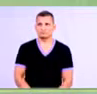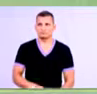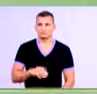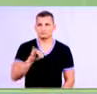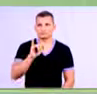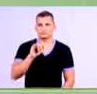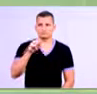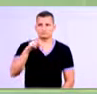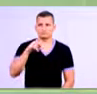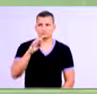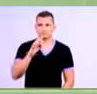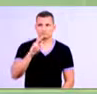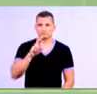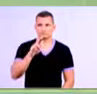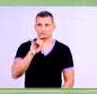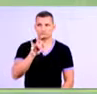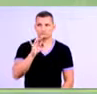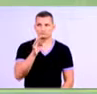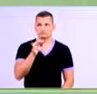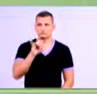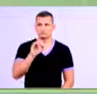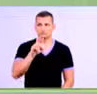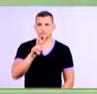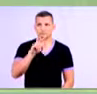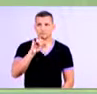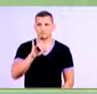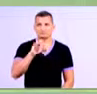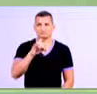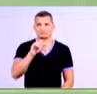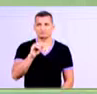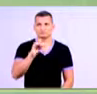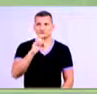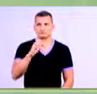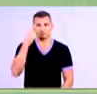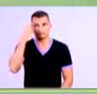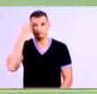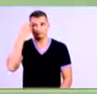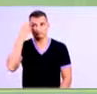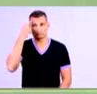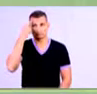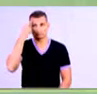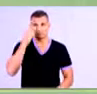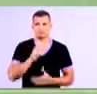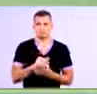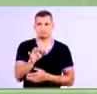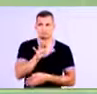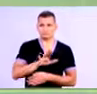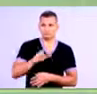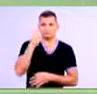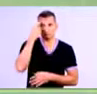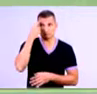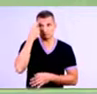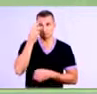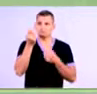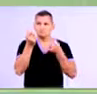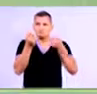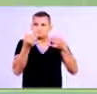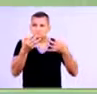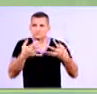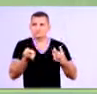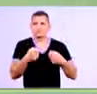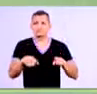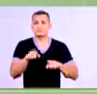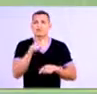Intuitividade, isso daqui é uma meta, né? Quando a gente constrói interfaces intuitivas, a gente não precisa explicar, elas são